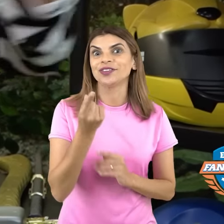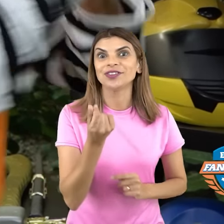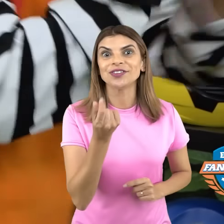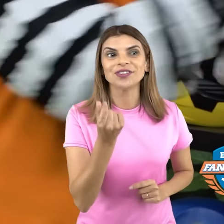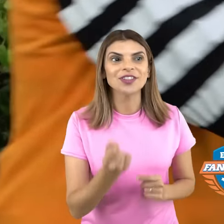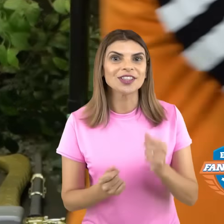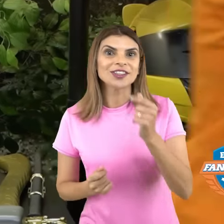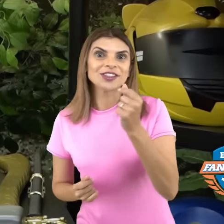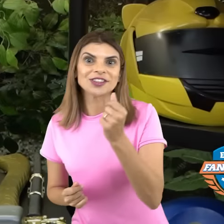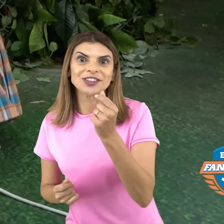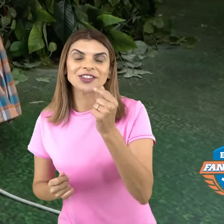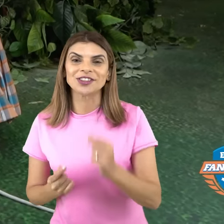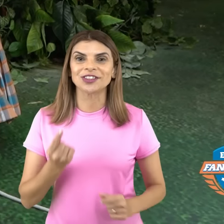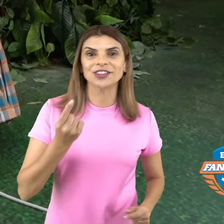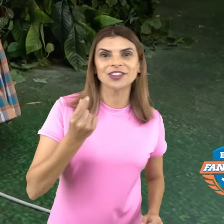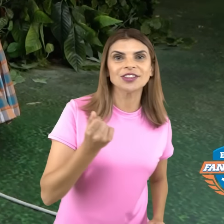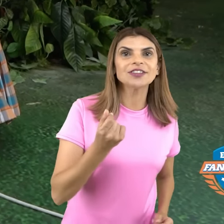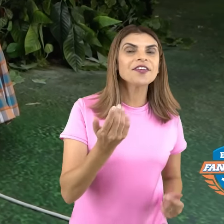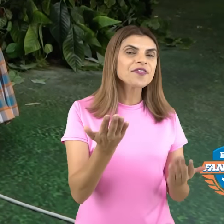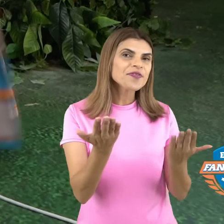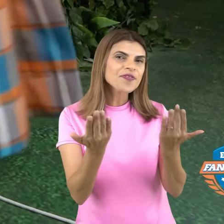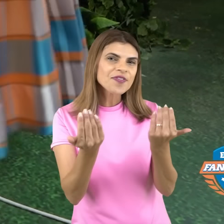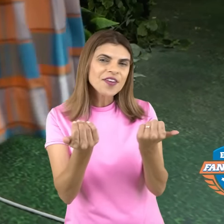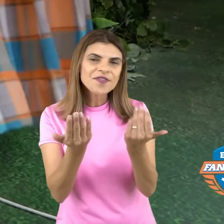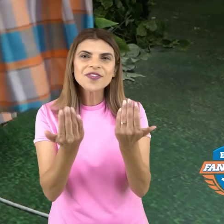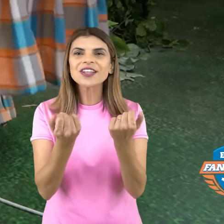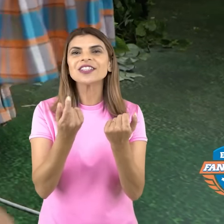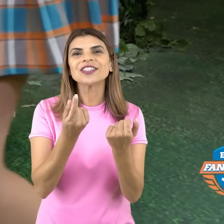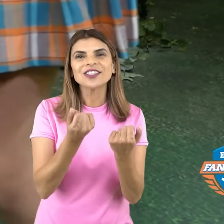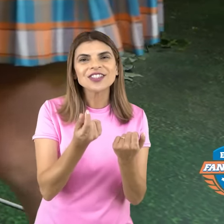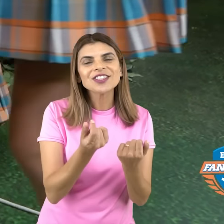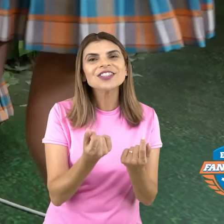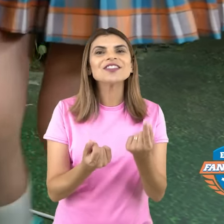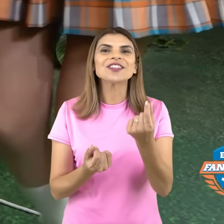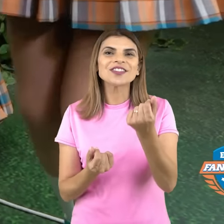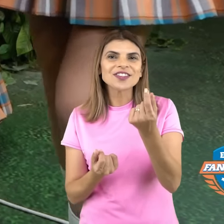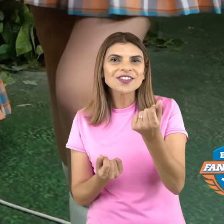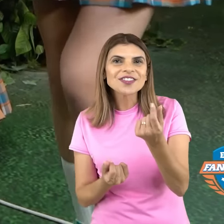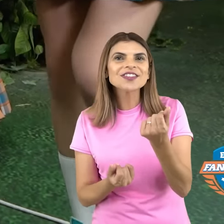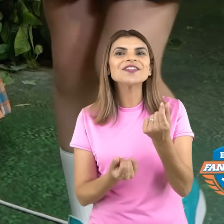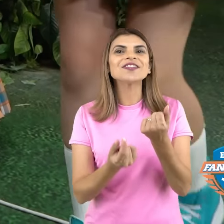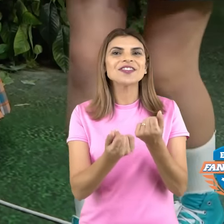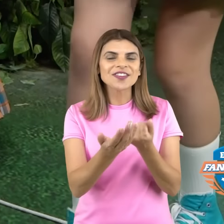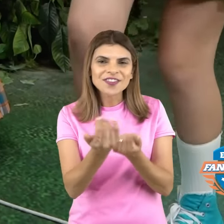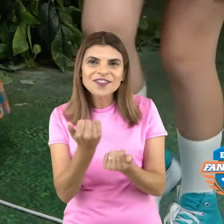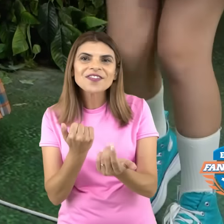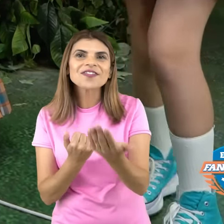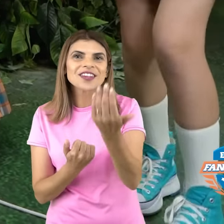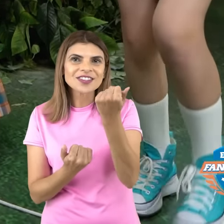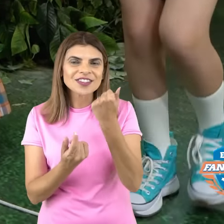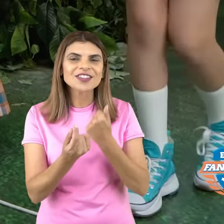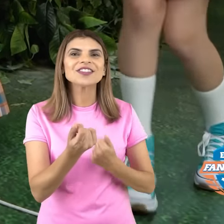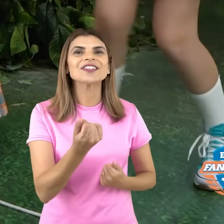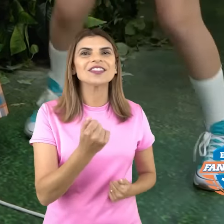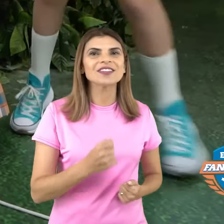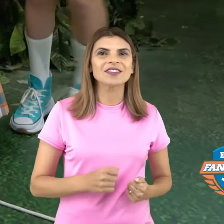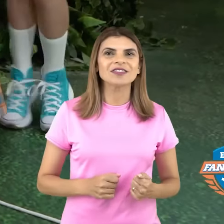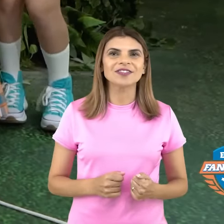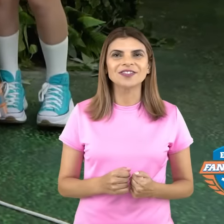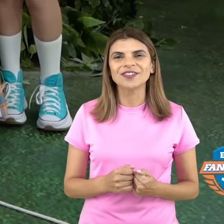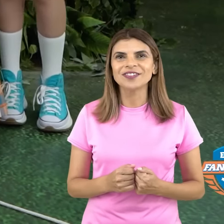Dinheiro, dinheiro. Vem, vem buscar o seu dinheirinho. Pode vir aqui, ele aqui, ó.